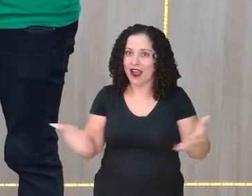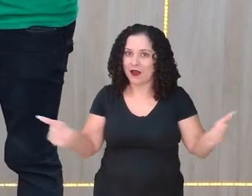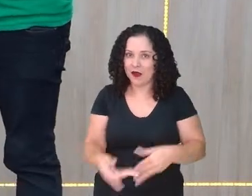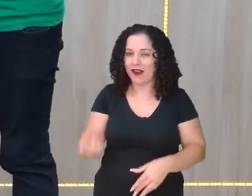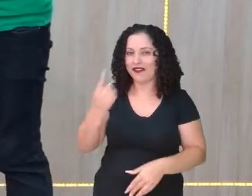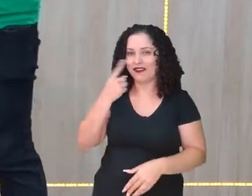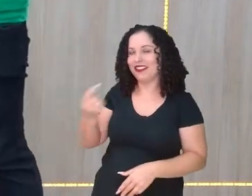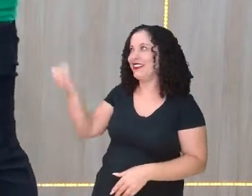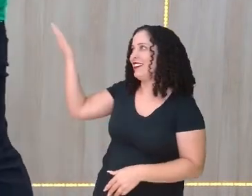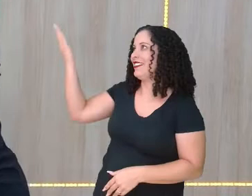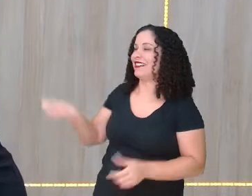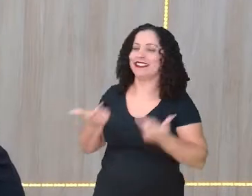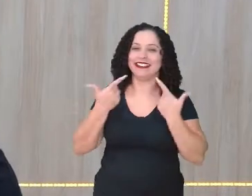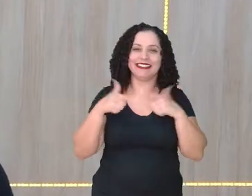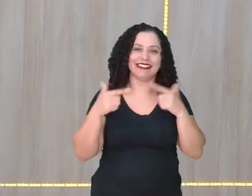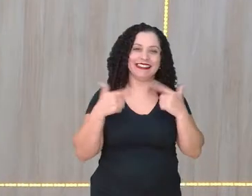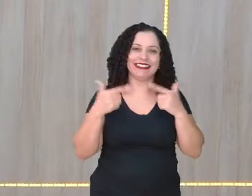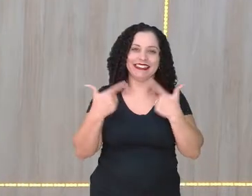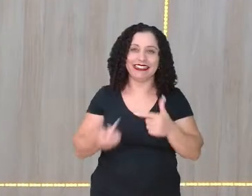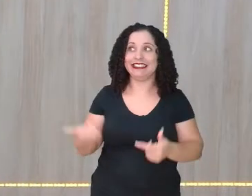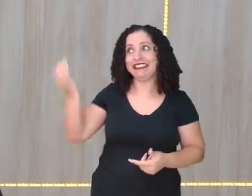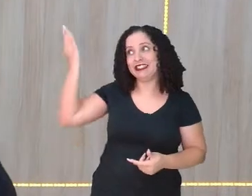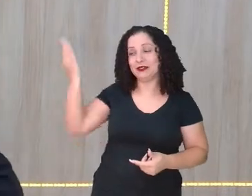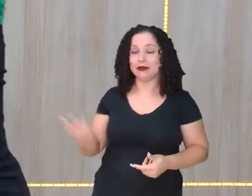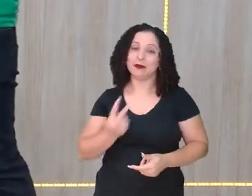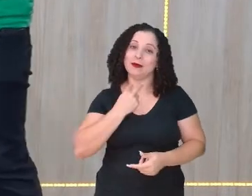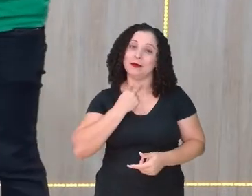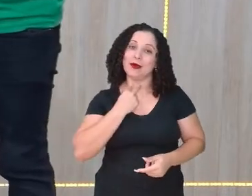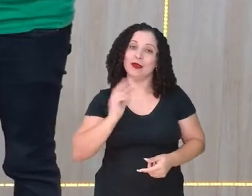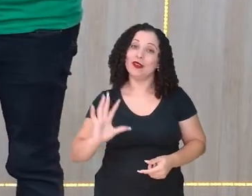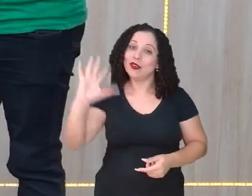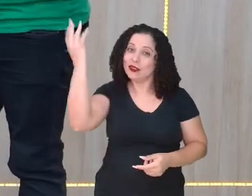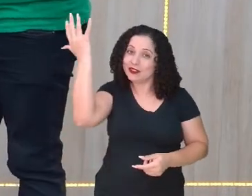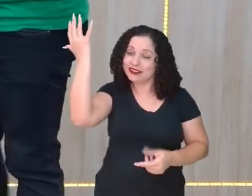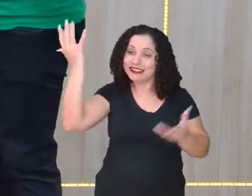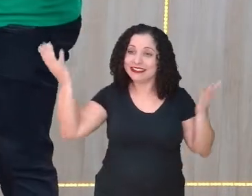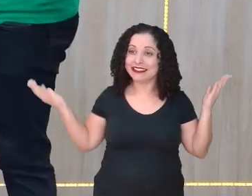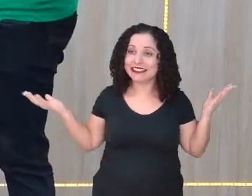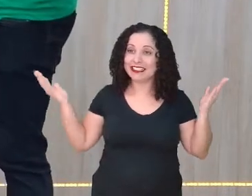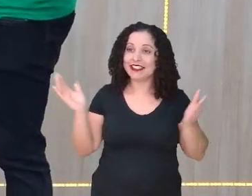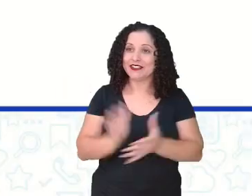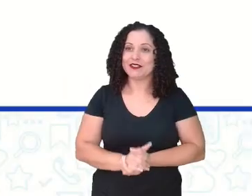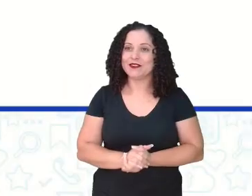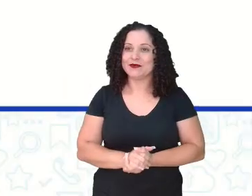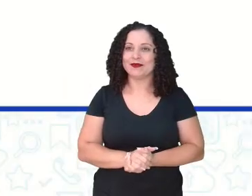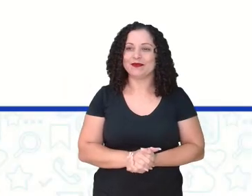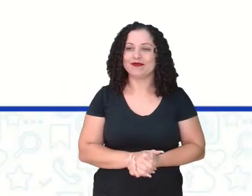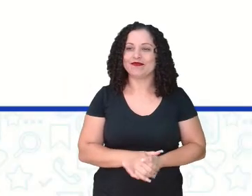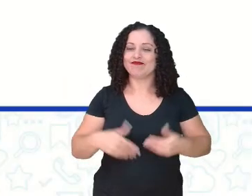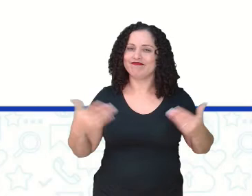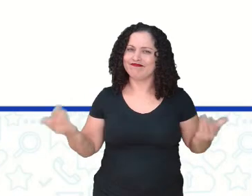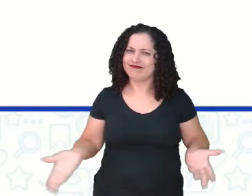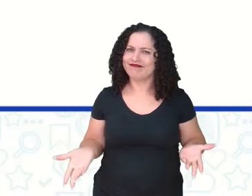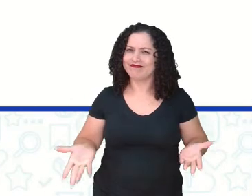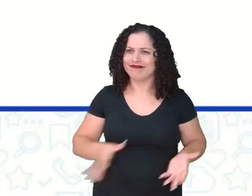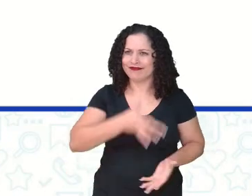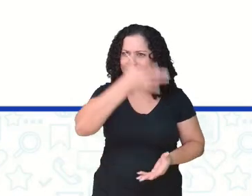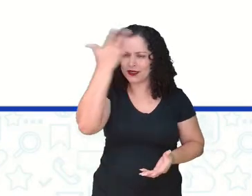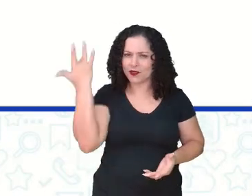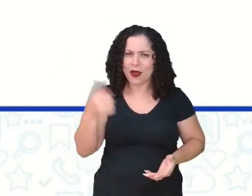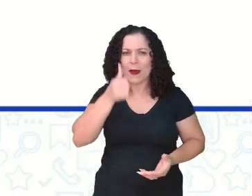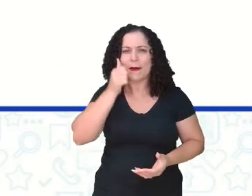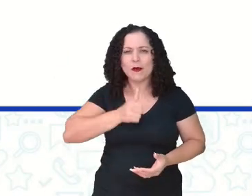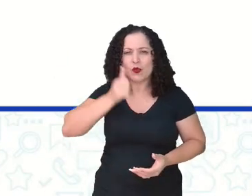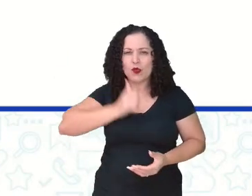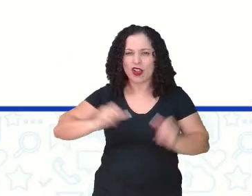Eita, que isso não pode acontecer da casa de ninguém, mas de vez em quando acontece, né? E aí, ó, alguém ficou furioso aqui agora, ó